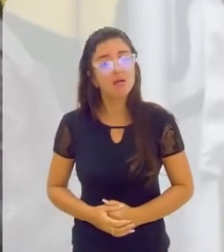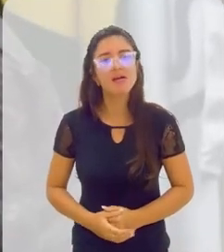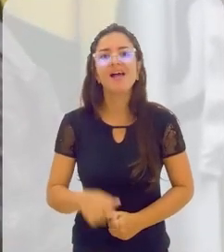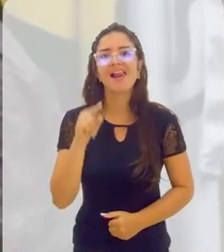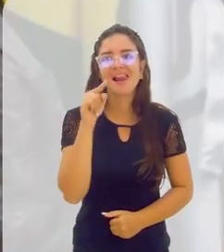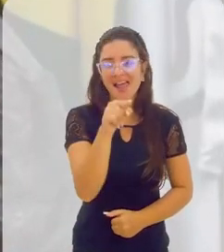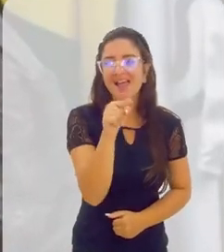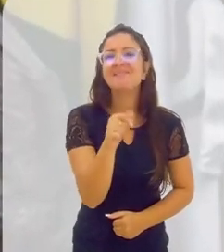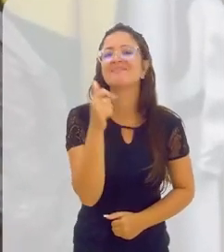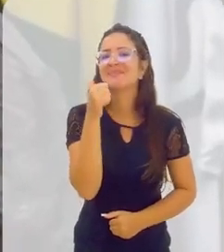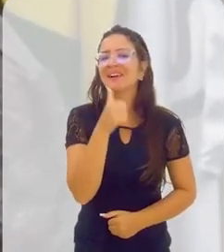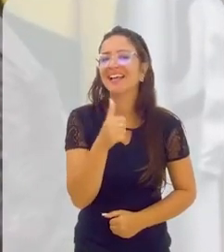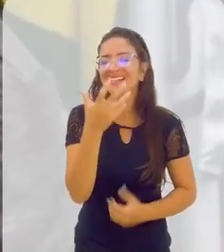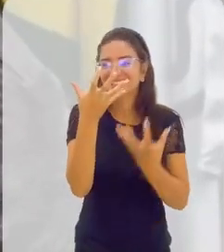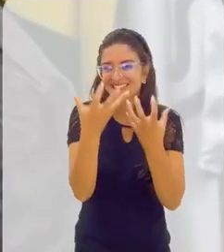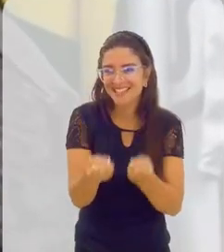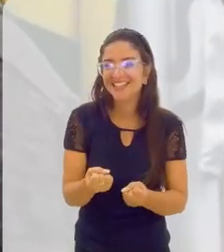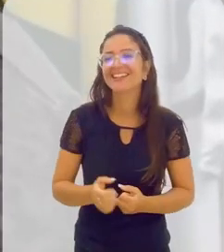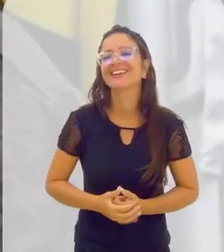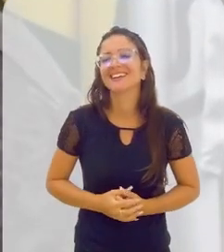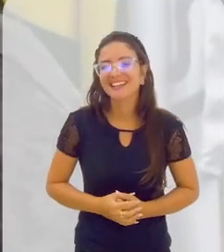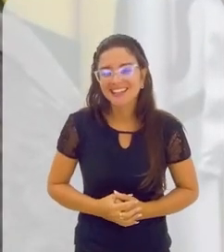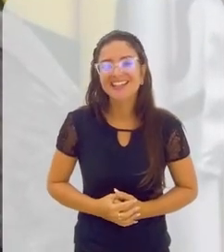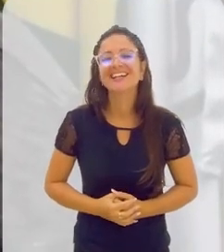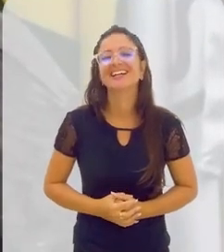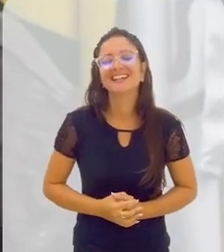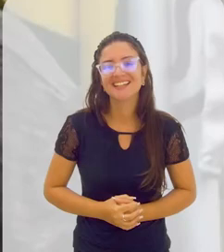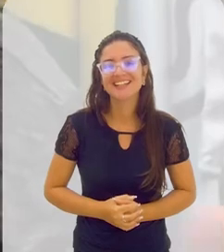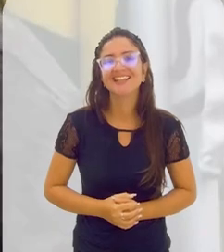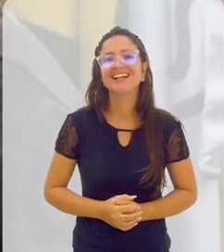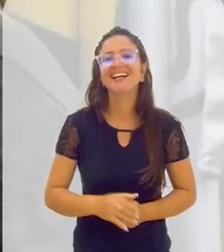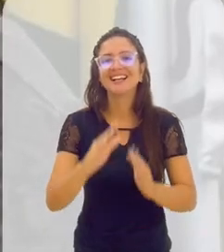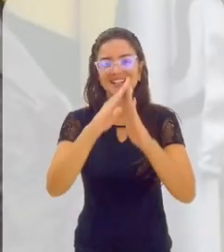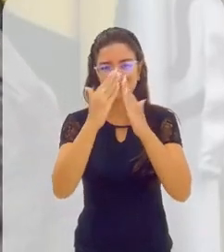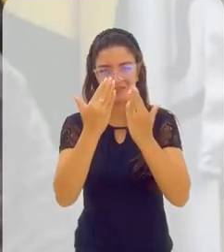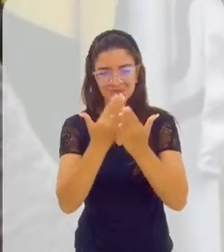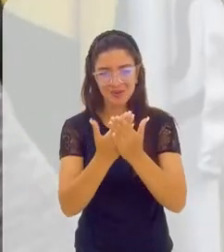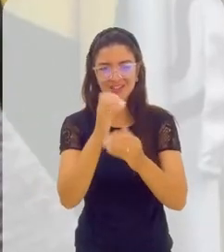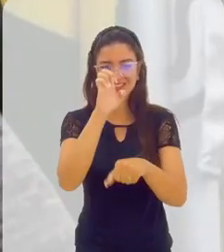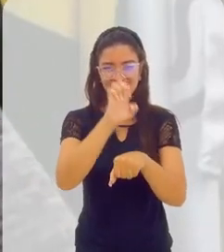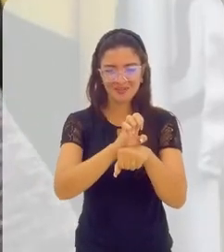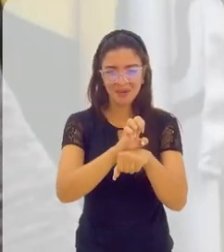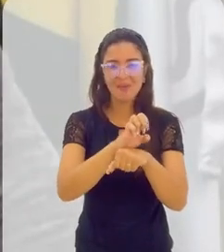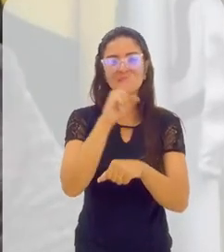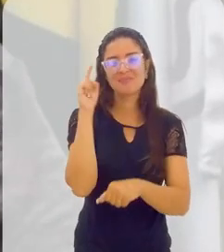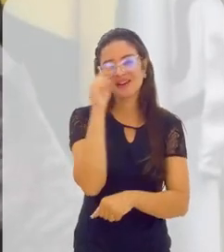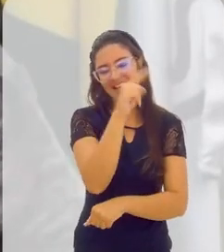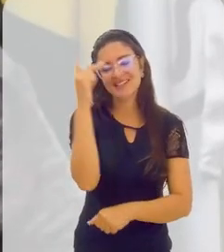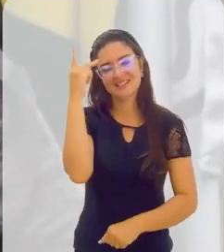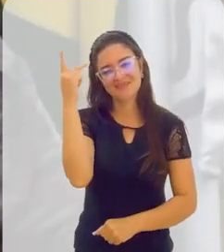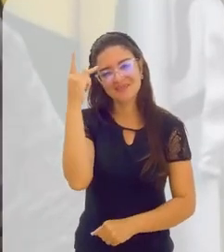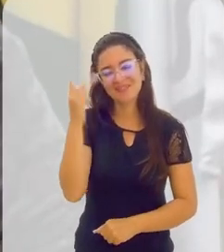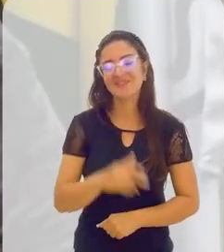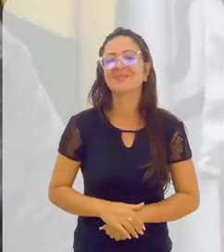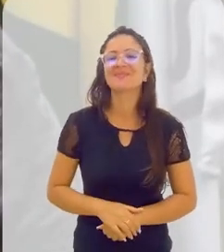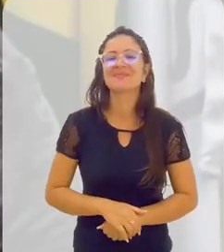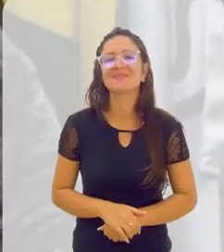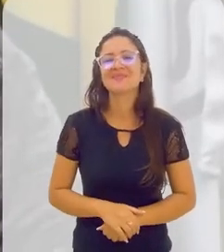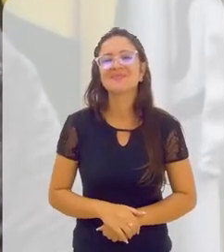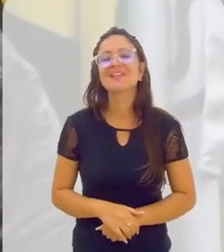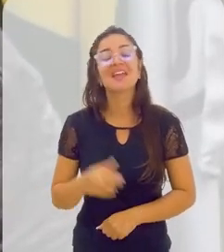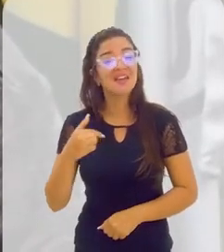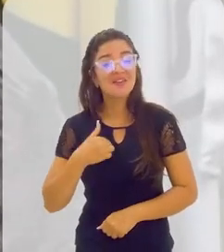de Dom Pedro e aí chamava assim a escola estadual de São Paulo e fiz um colegial lá